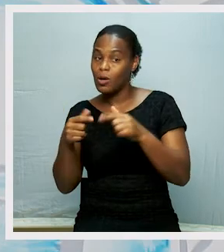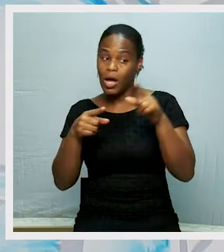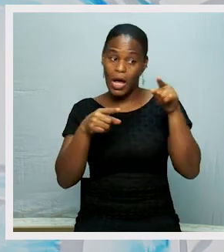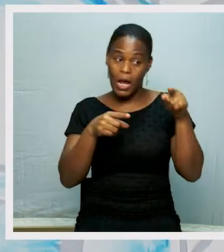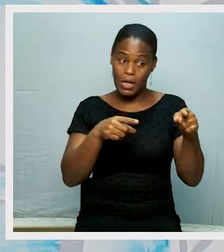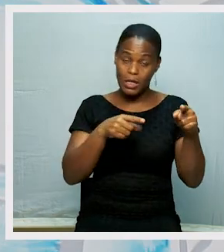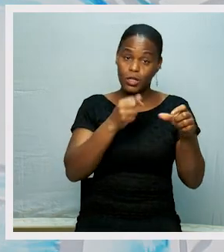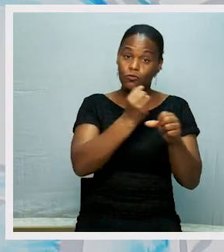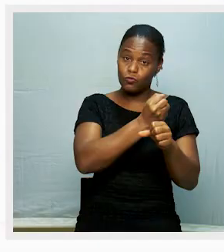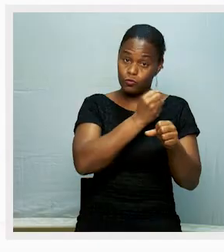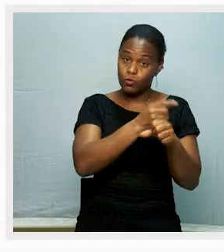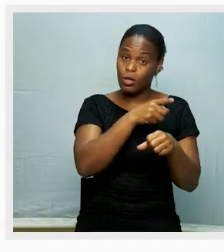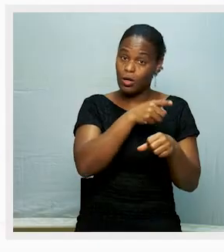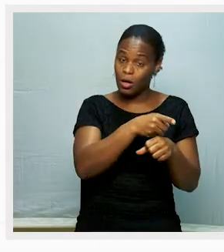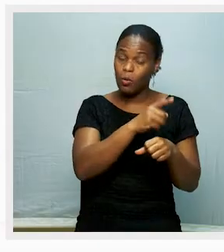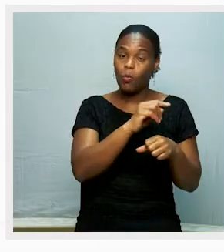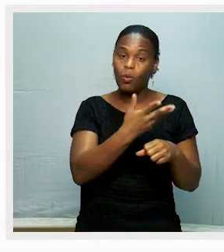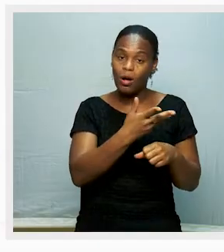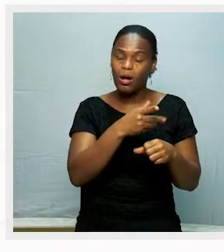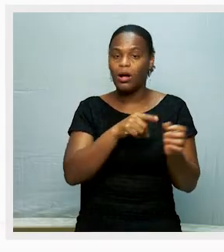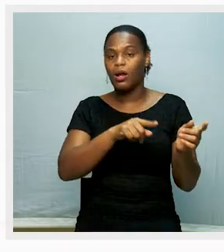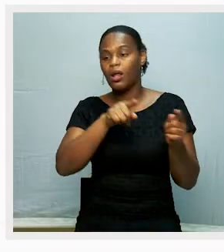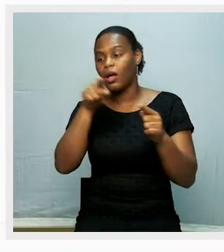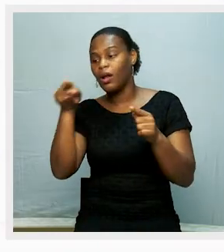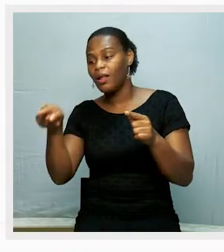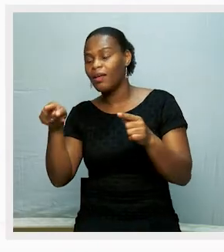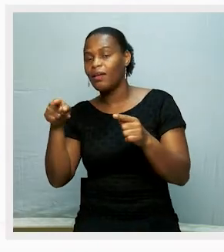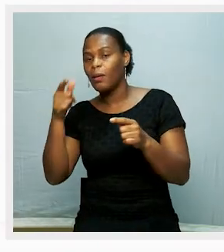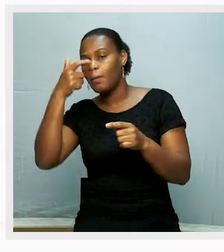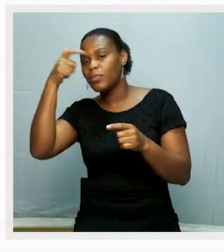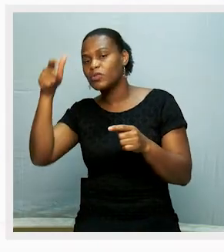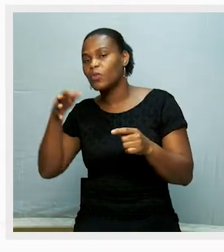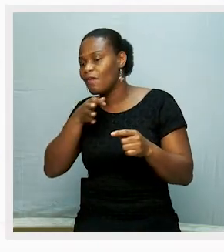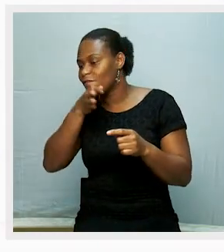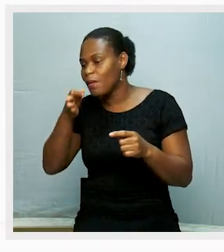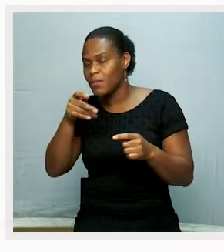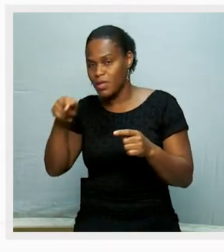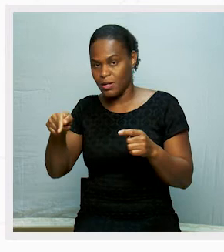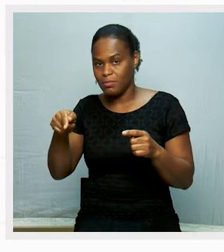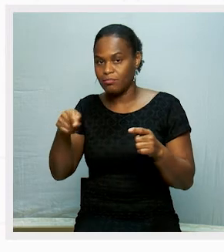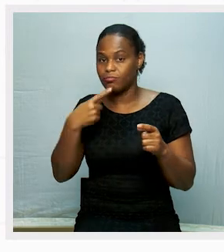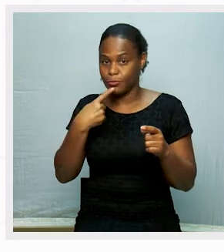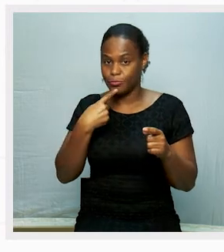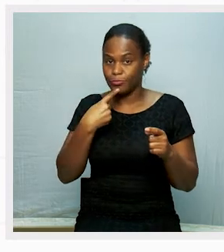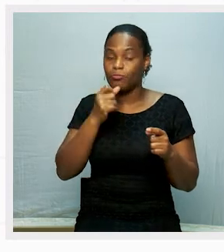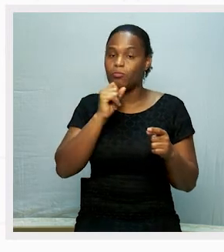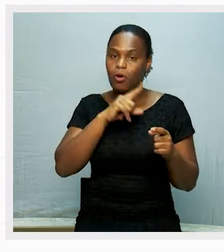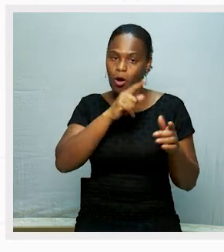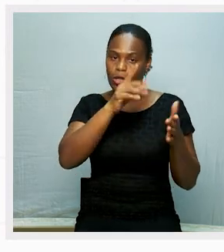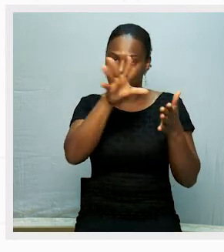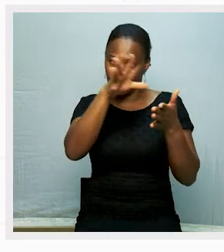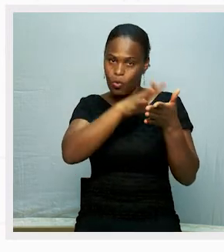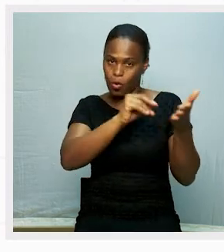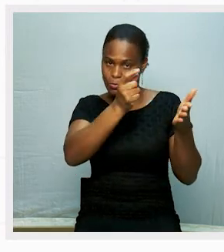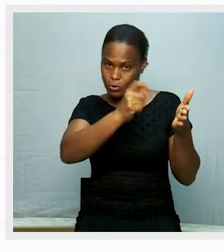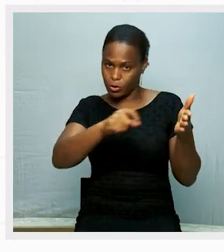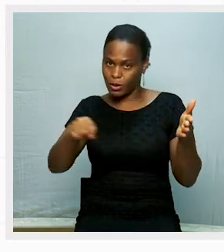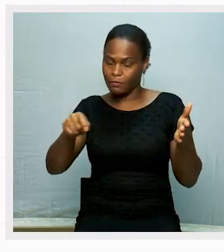funções e do outro lado nós temos membros da família. Podem escrever